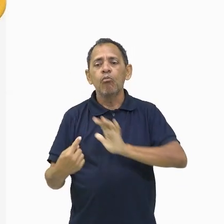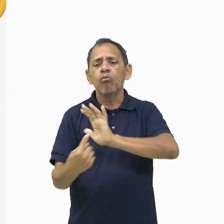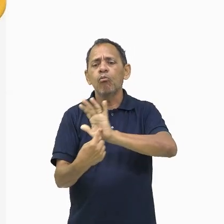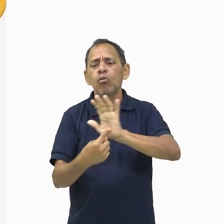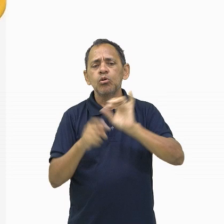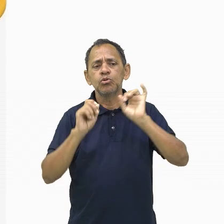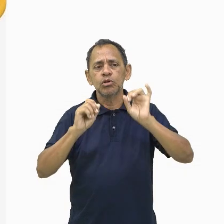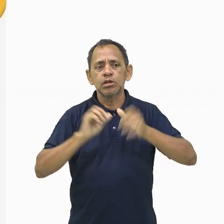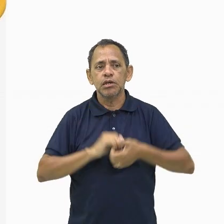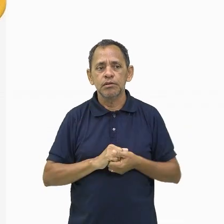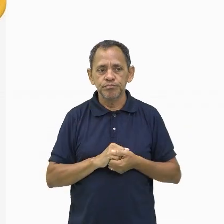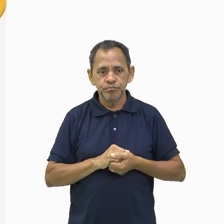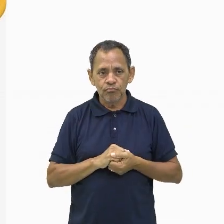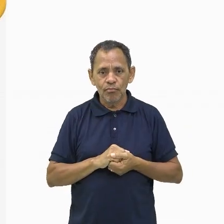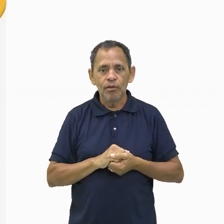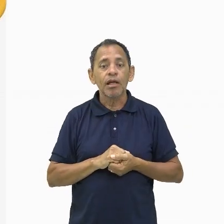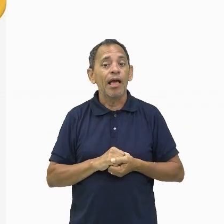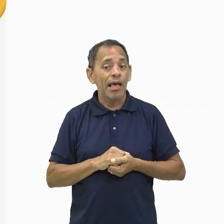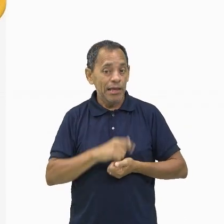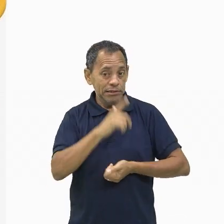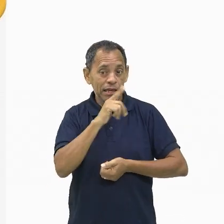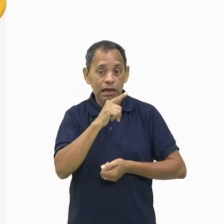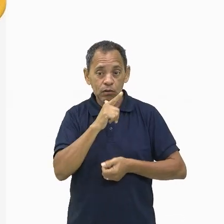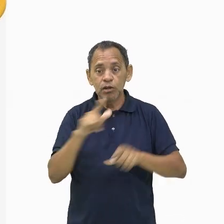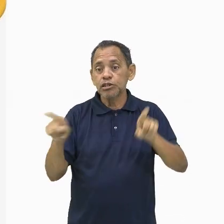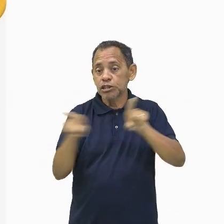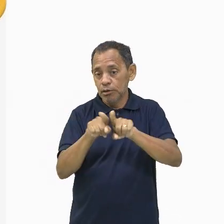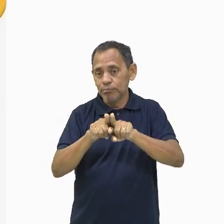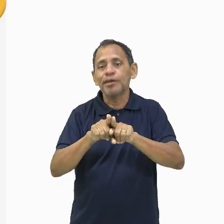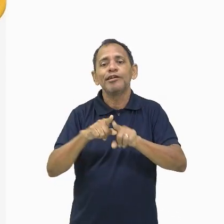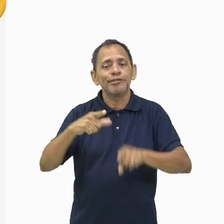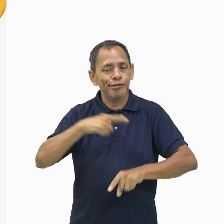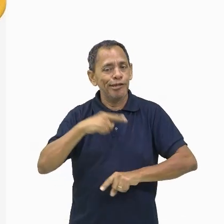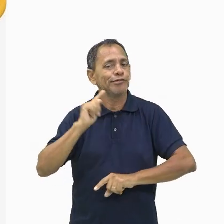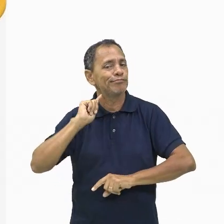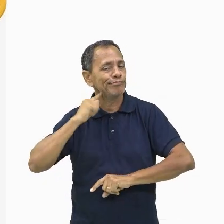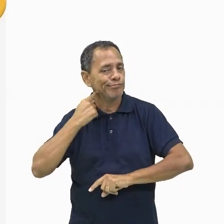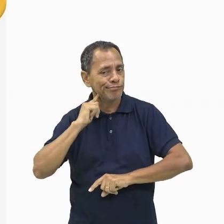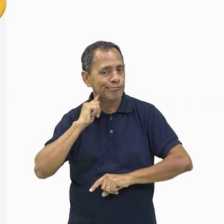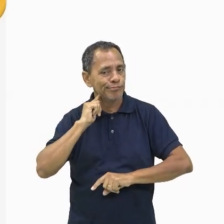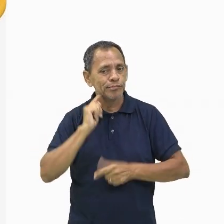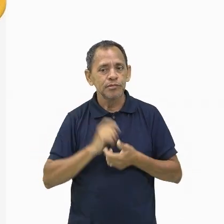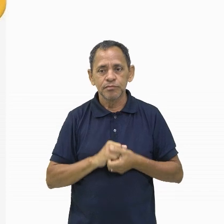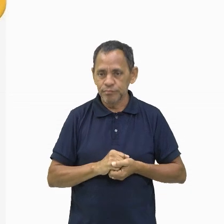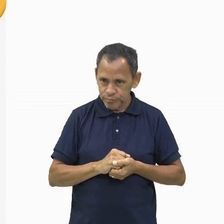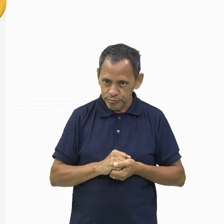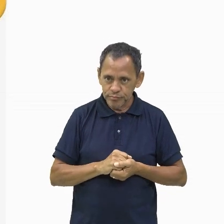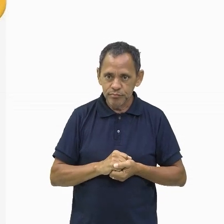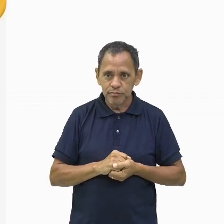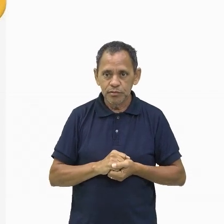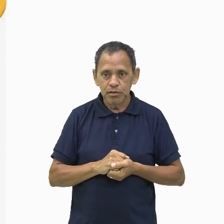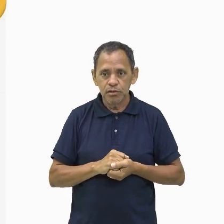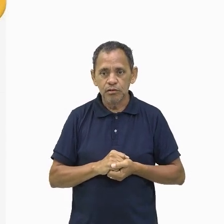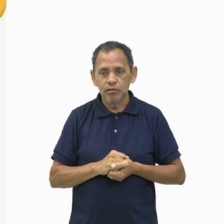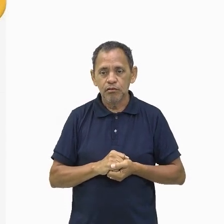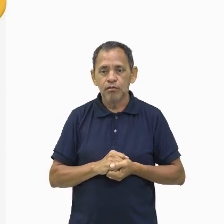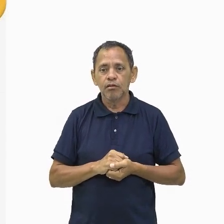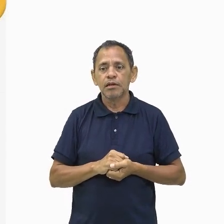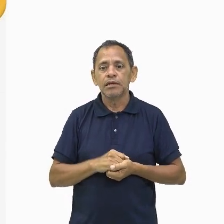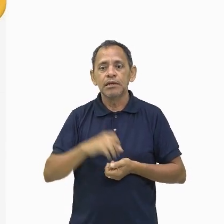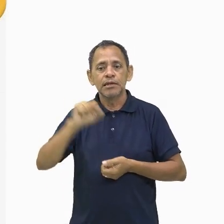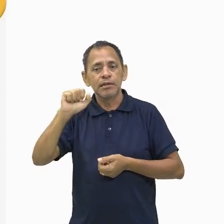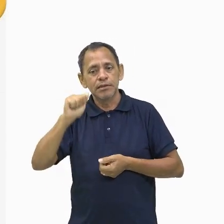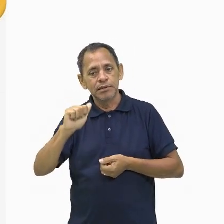que essa água, ela está também poluída, ela pode estar com excesso de sabão ou também